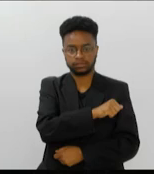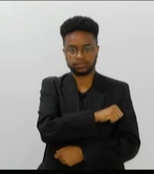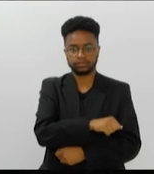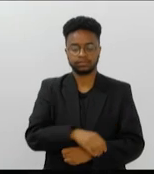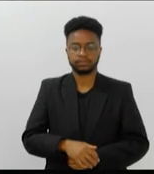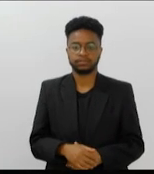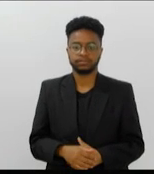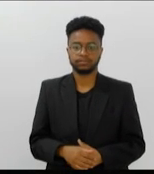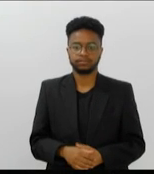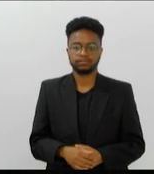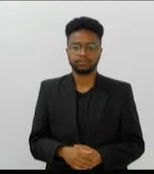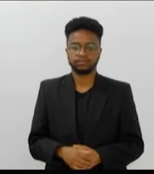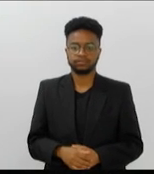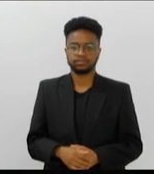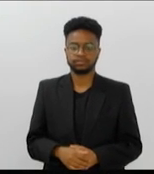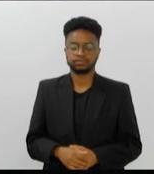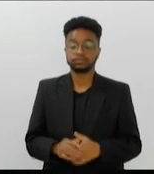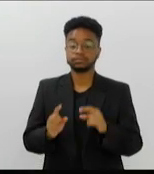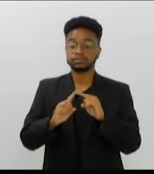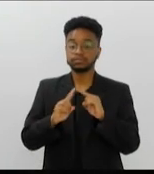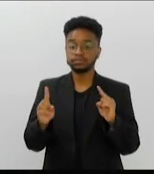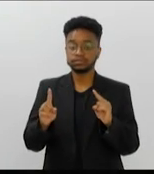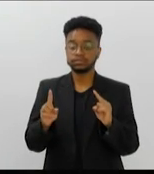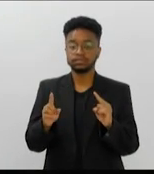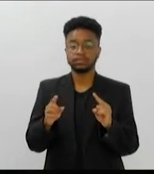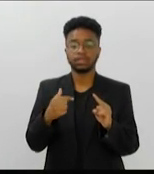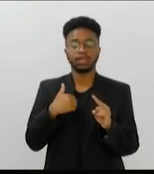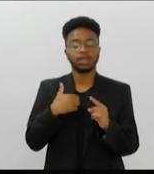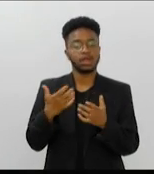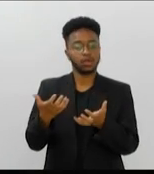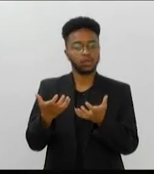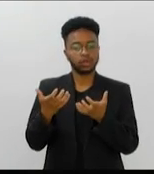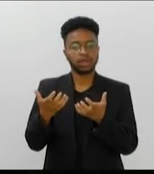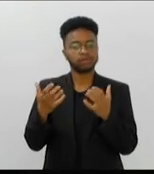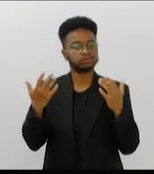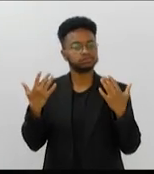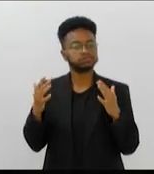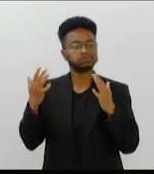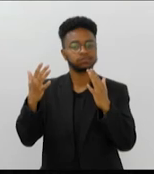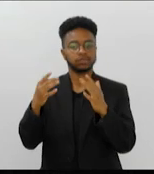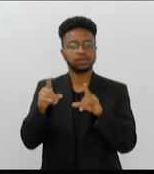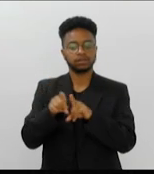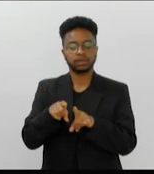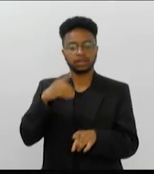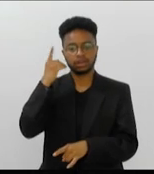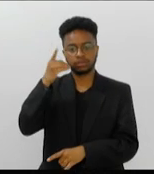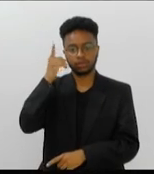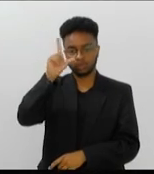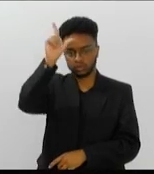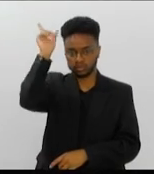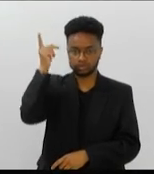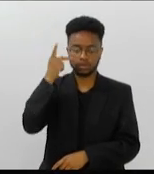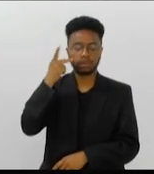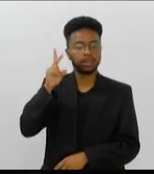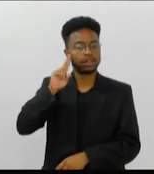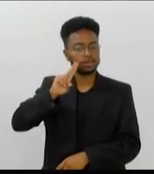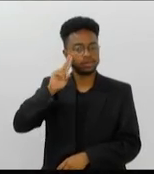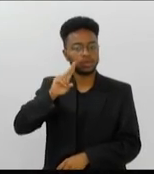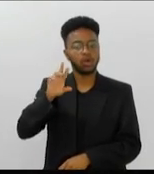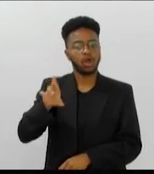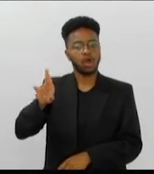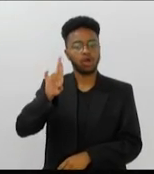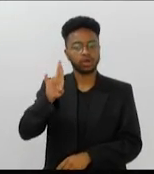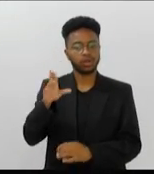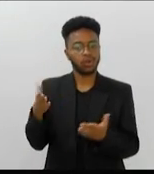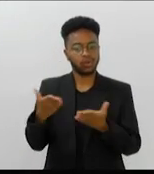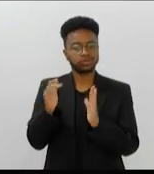Rio de Janeiro, mas eu gostaria de enaltecer, e aqui o deputado Luiz Paulo lembrou do Rock in Rio, que hoje é uma marca